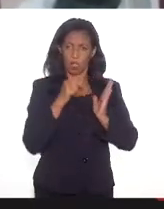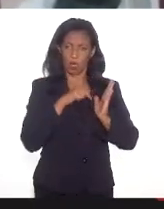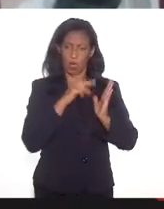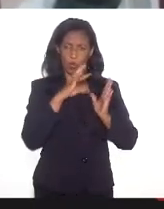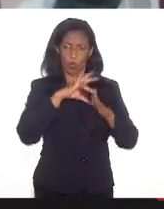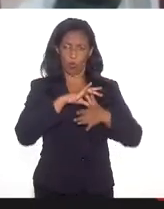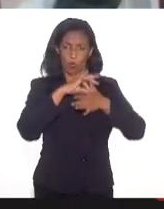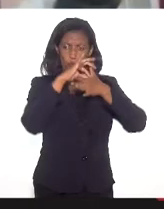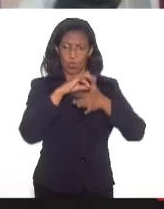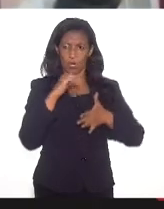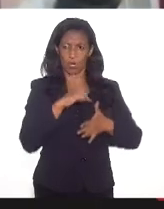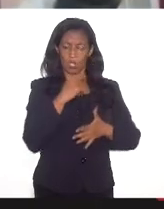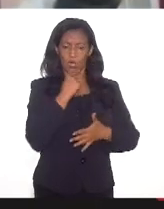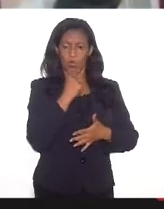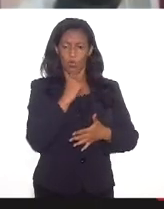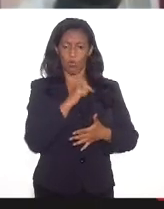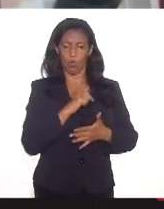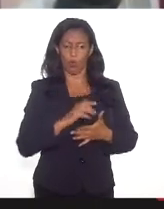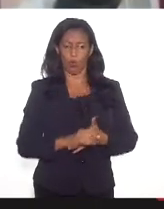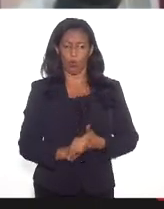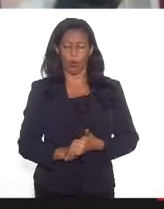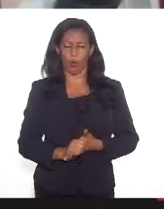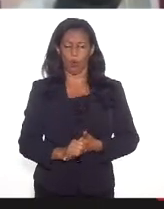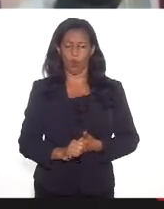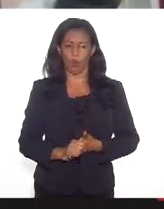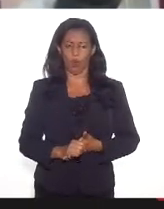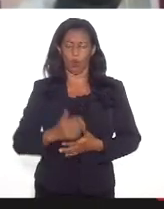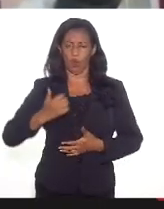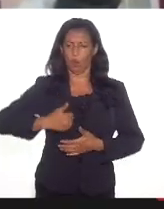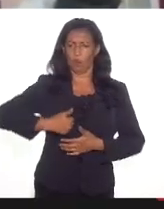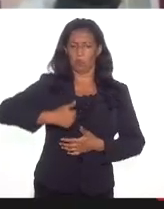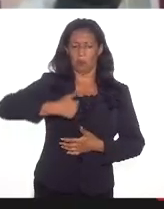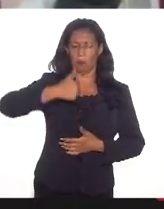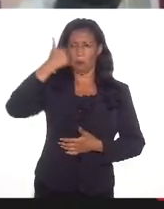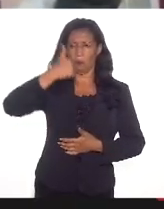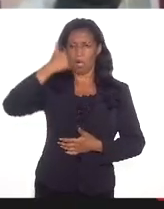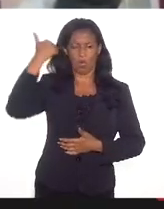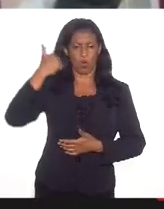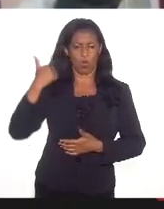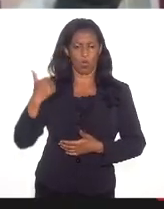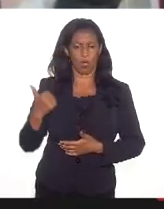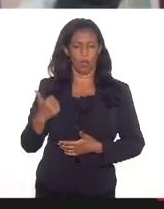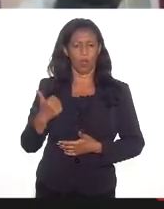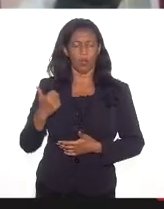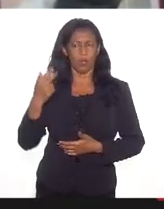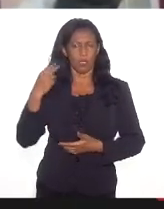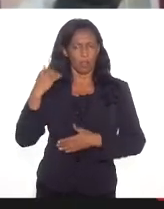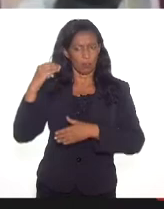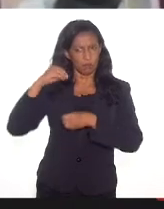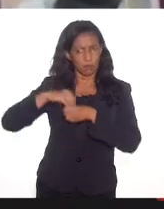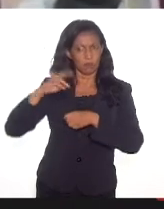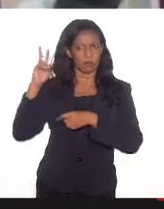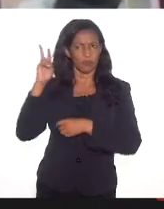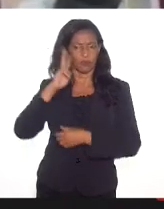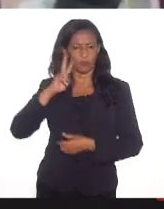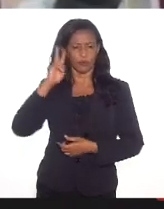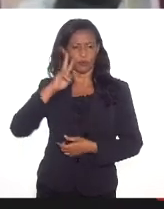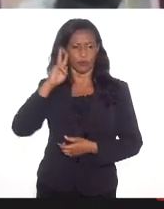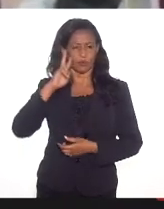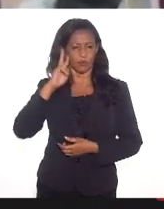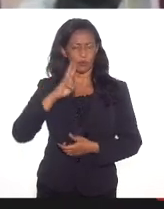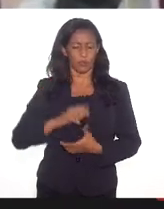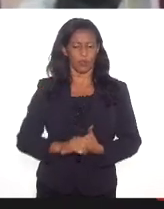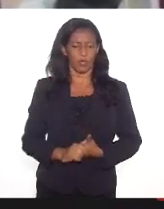considerado um dos que melhor fundamentou ao longo da história o direito para todas